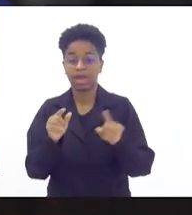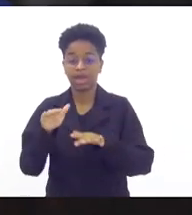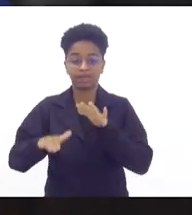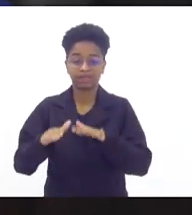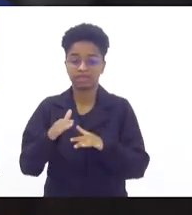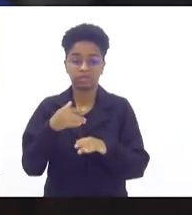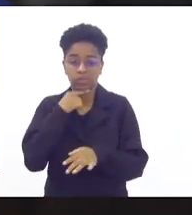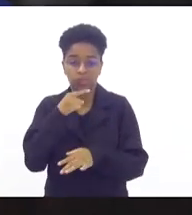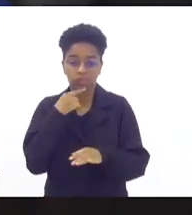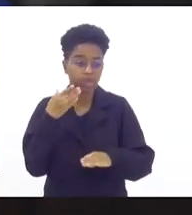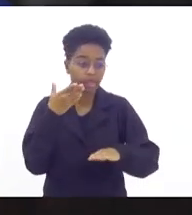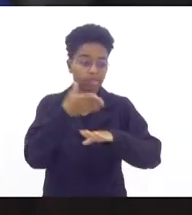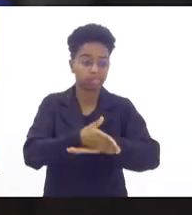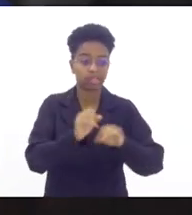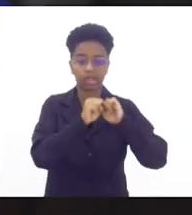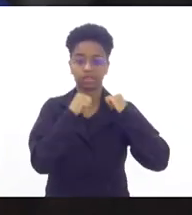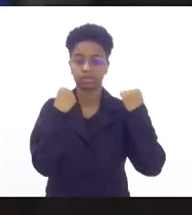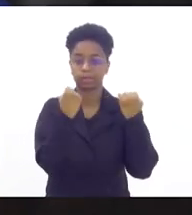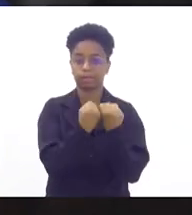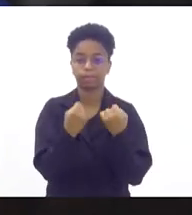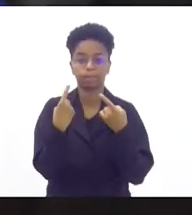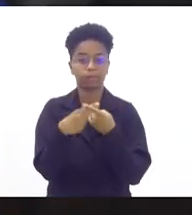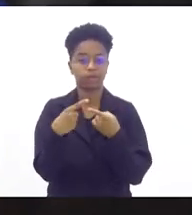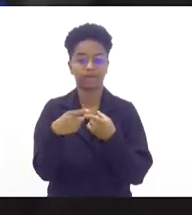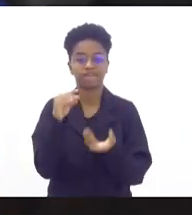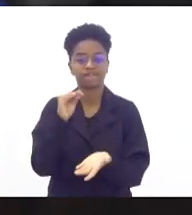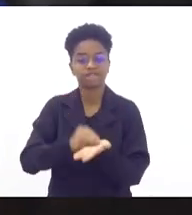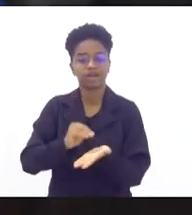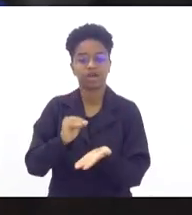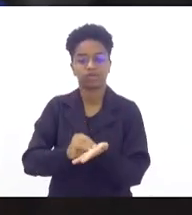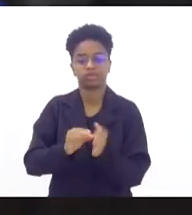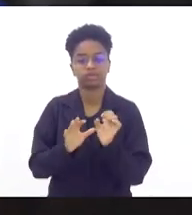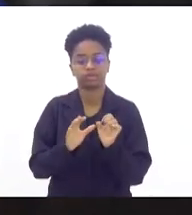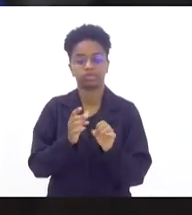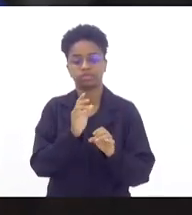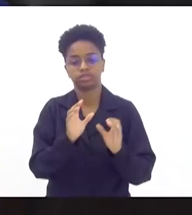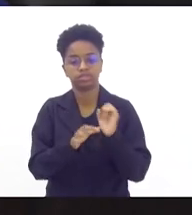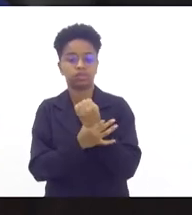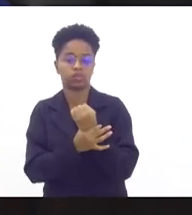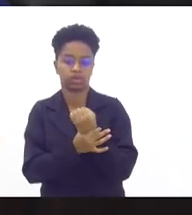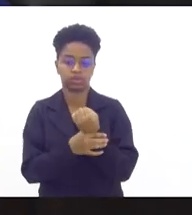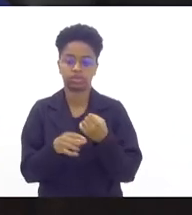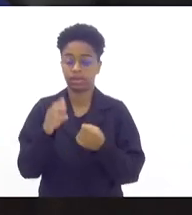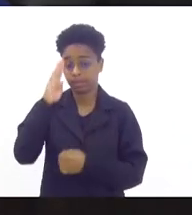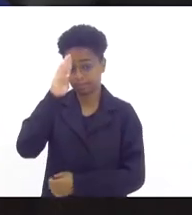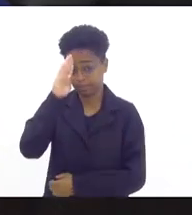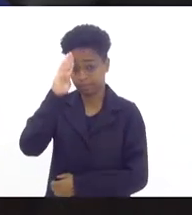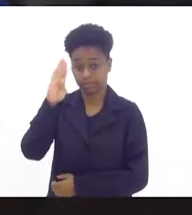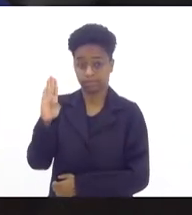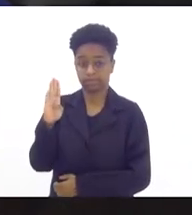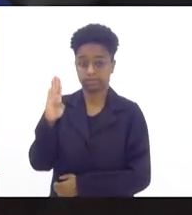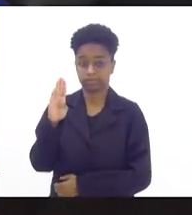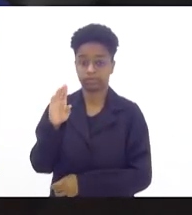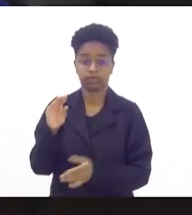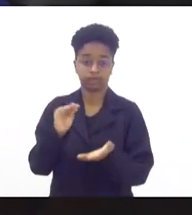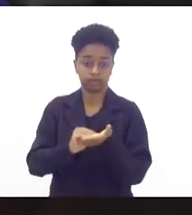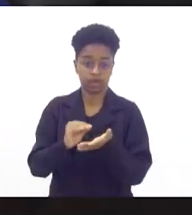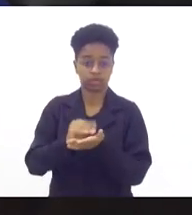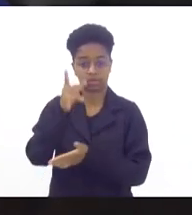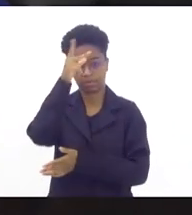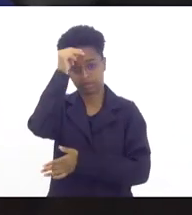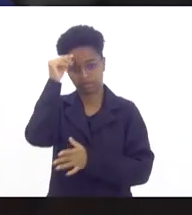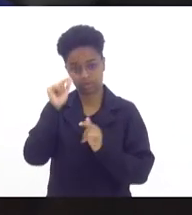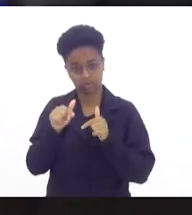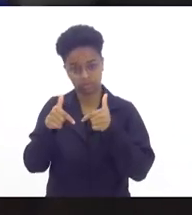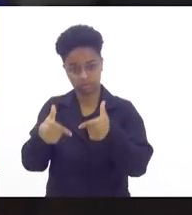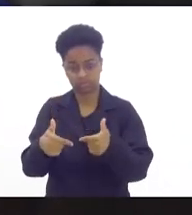Celebrar os seus Ídolos ele pode ir por falta de segurança principalmente a ausência da Prefeitura do Rio de Janeiro